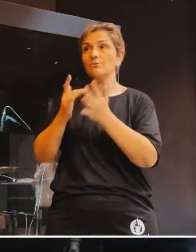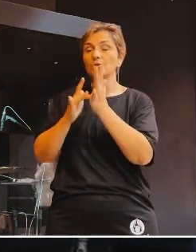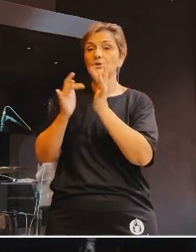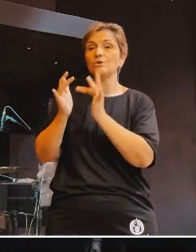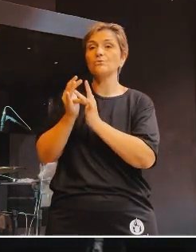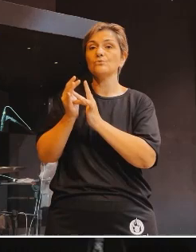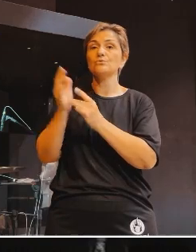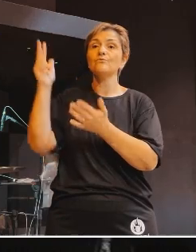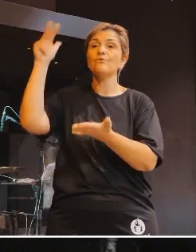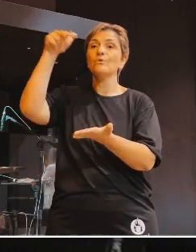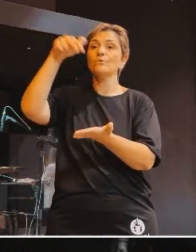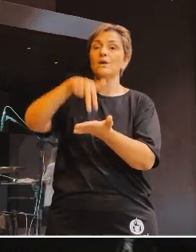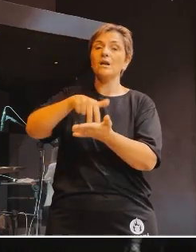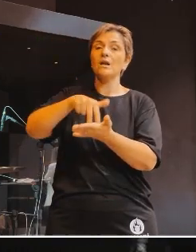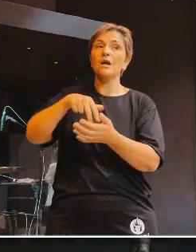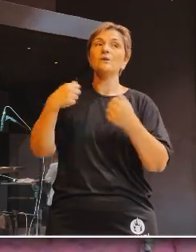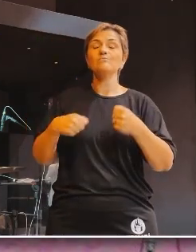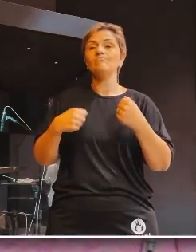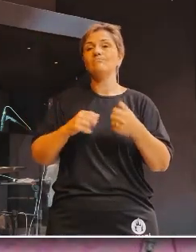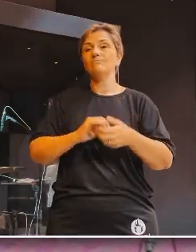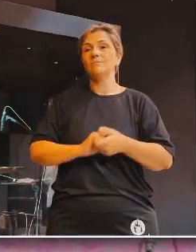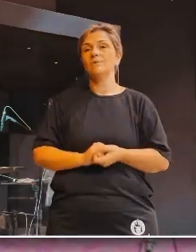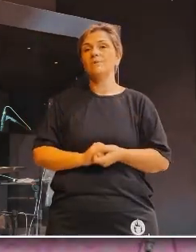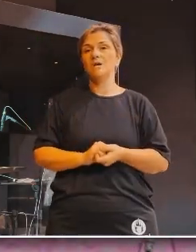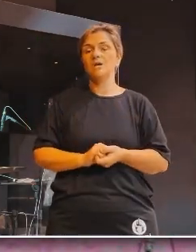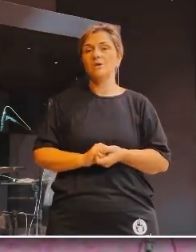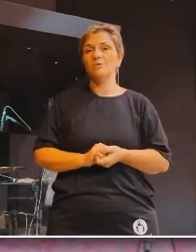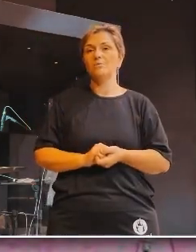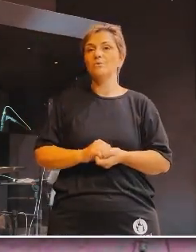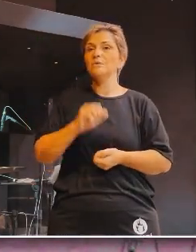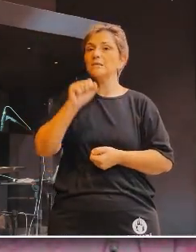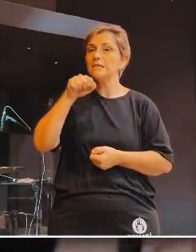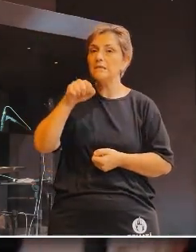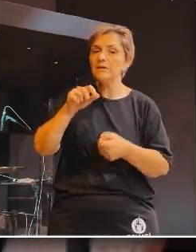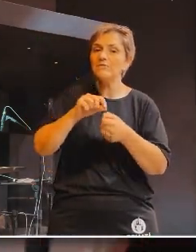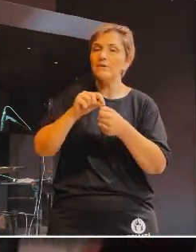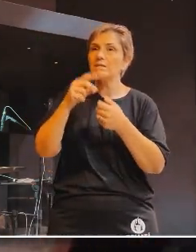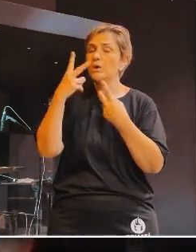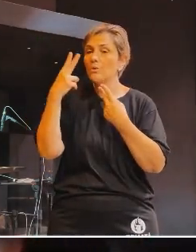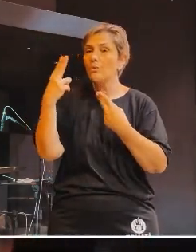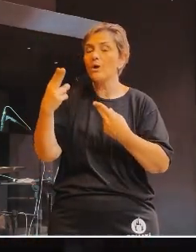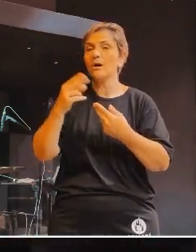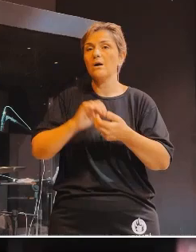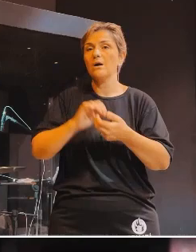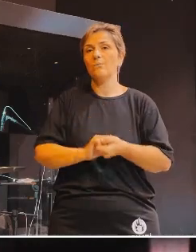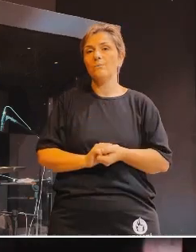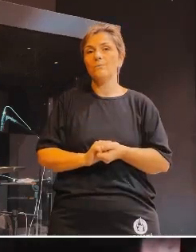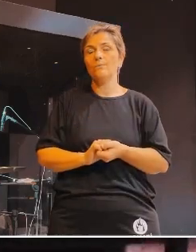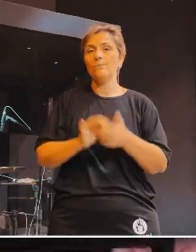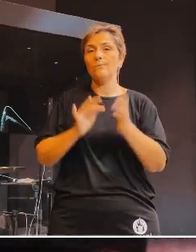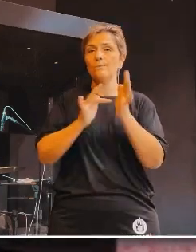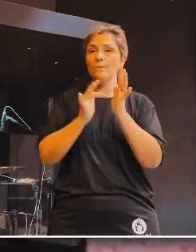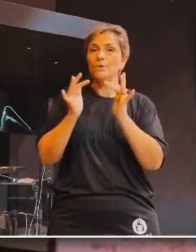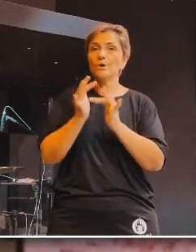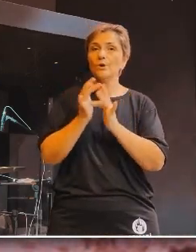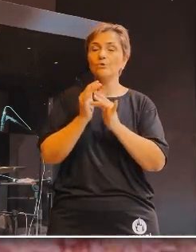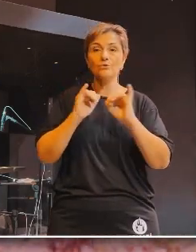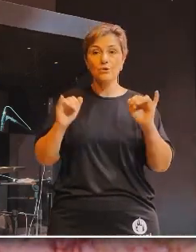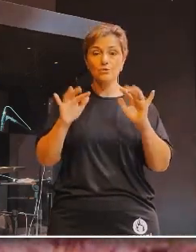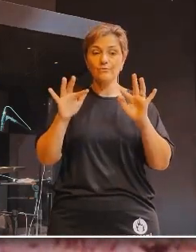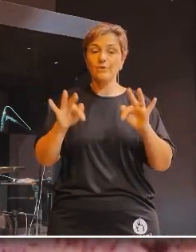E nós precisamos ir e fazer o mesmo. É o que Jesus disse no final desse